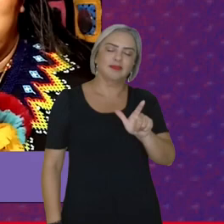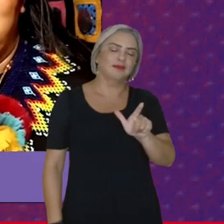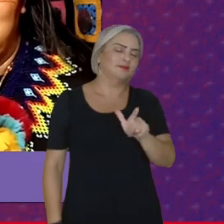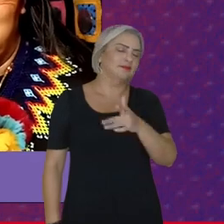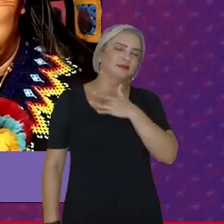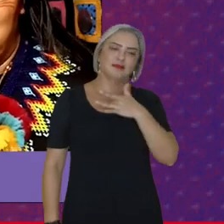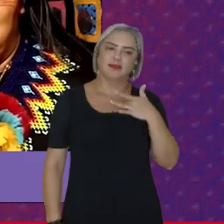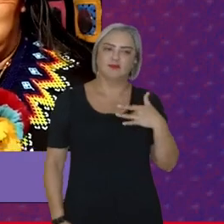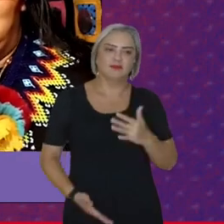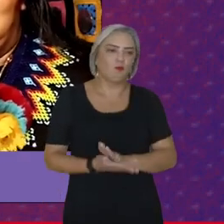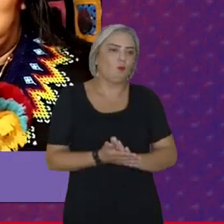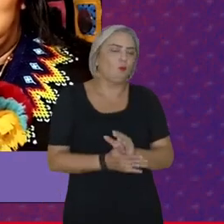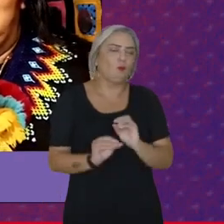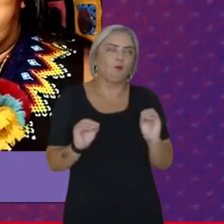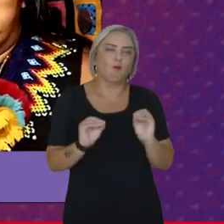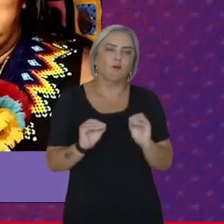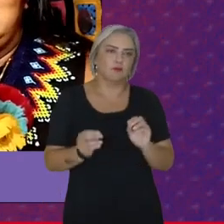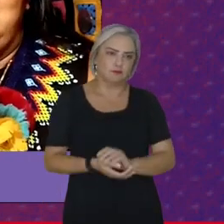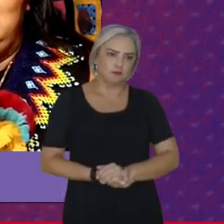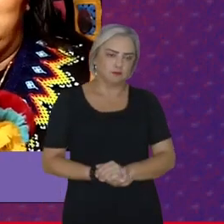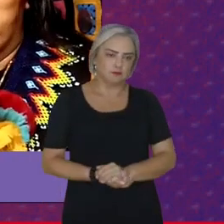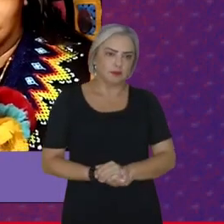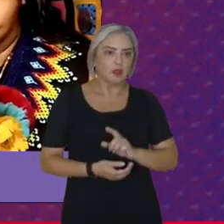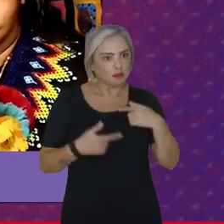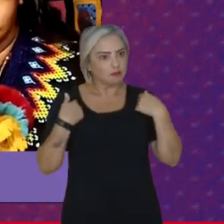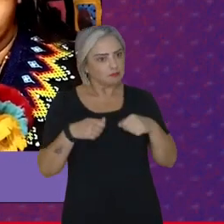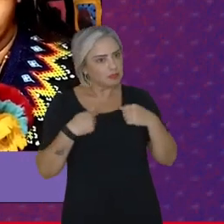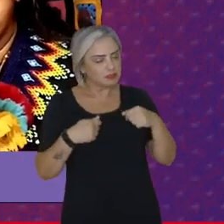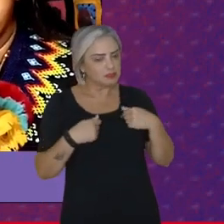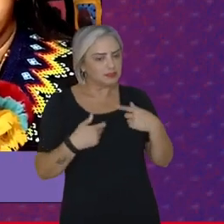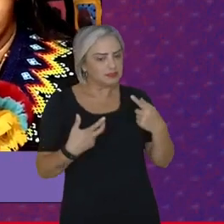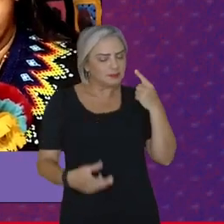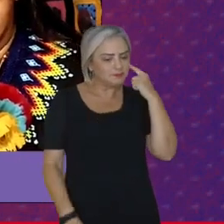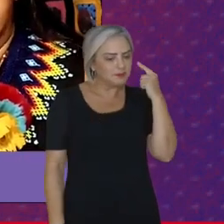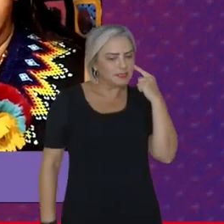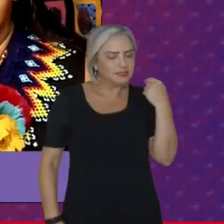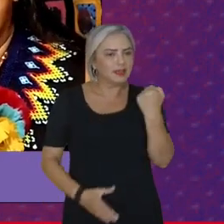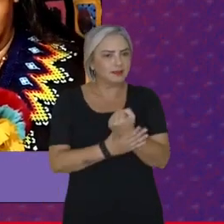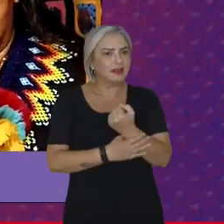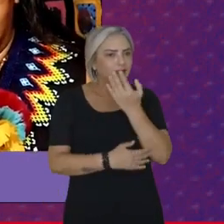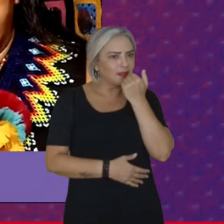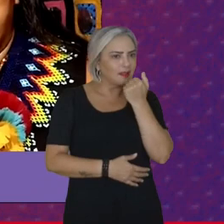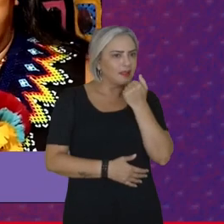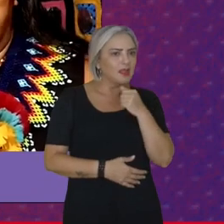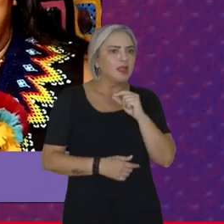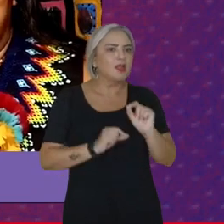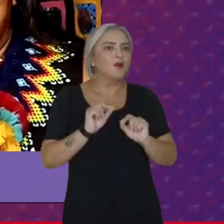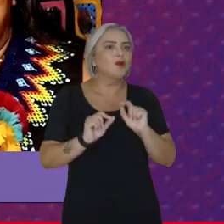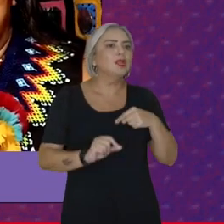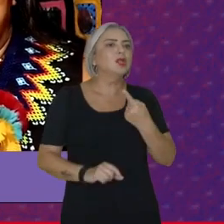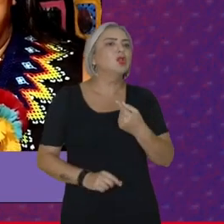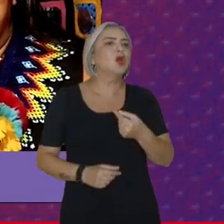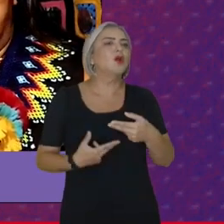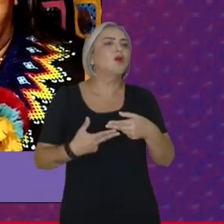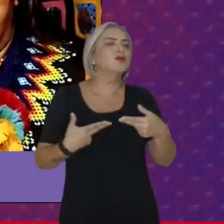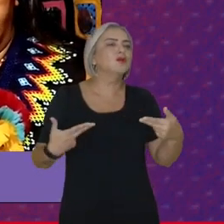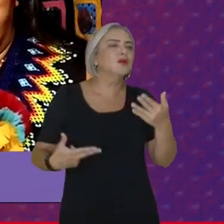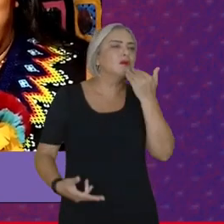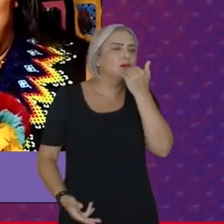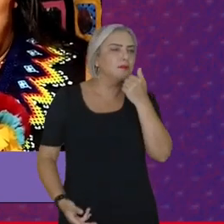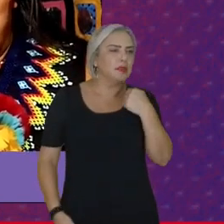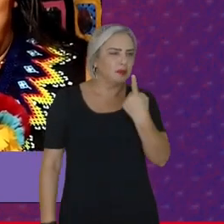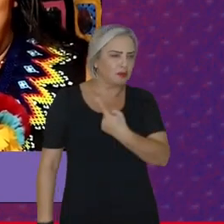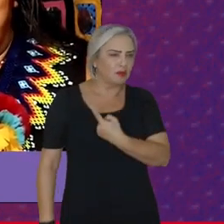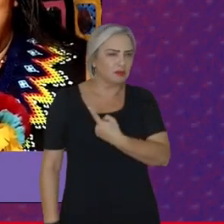existe saúde nenhuma. Então, é preciso também da gente pensar na segurança alimentar. O que a gente está comendo, né?